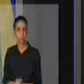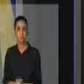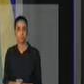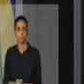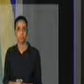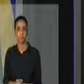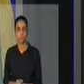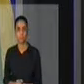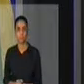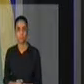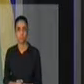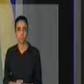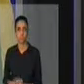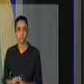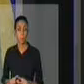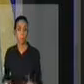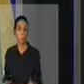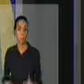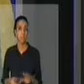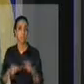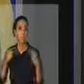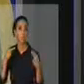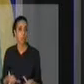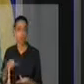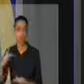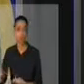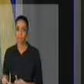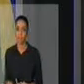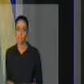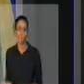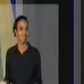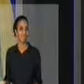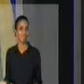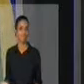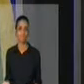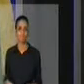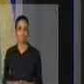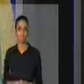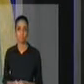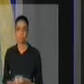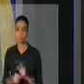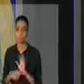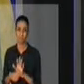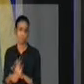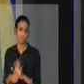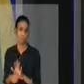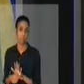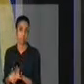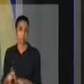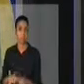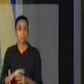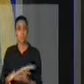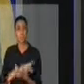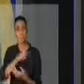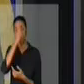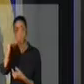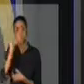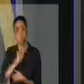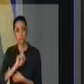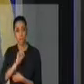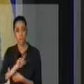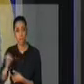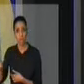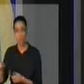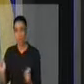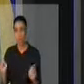de Estado não tem refletido as vias de acesso do paciente e, com isso, muitos mineiros têm ficado sem